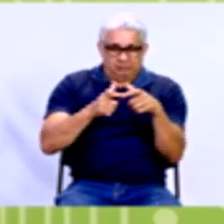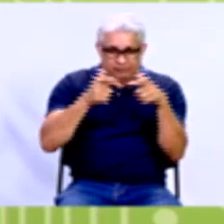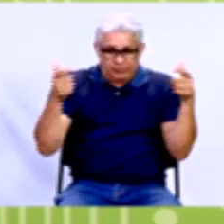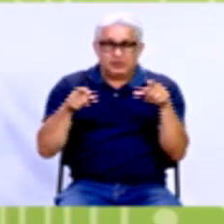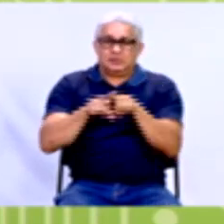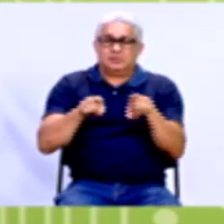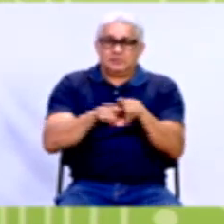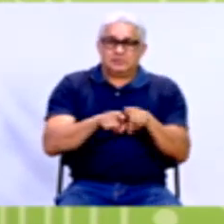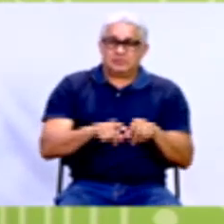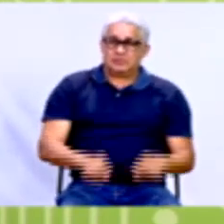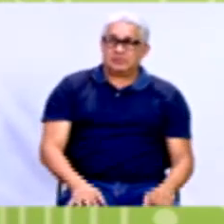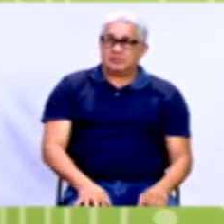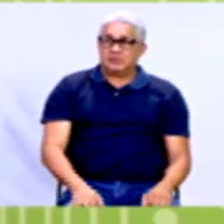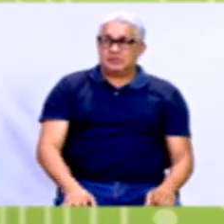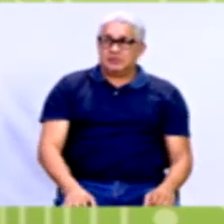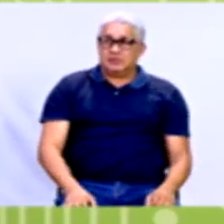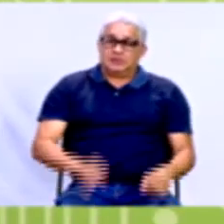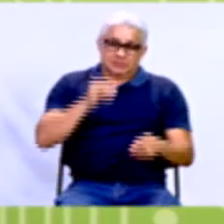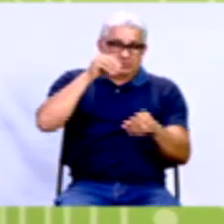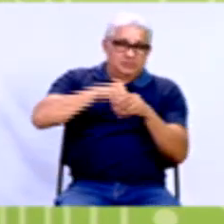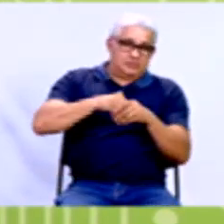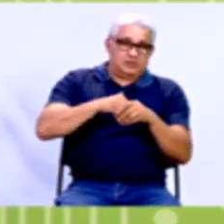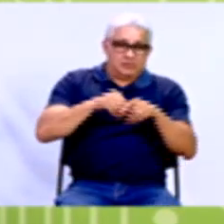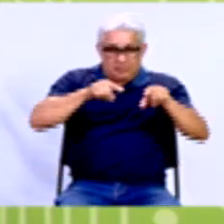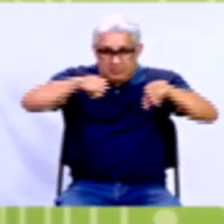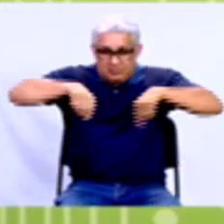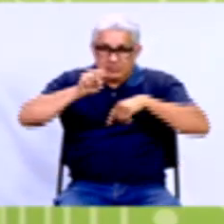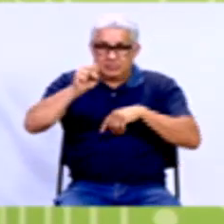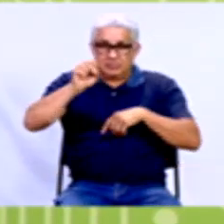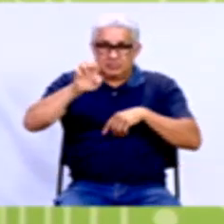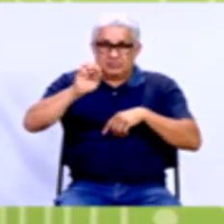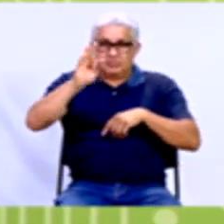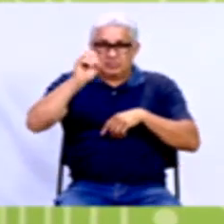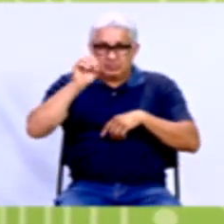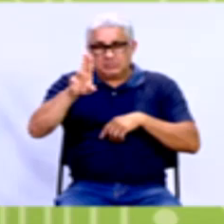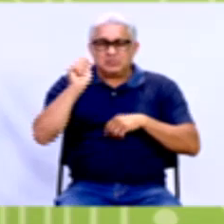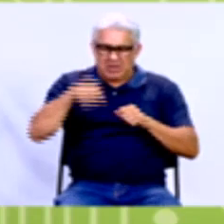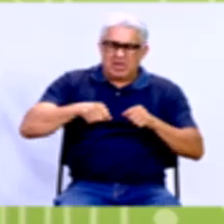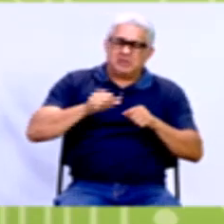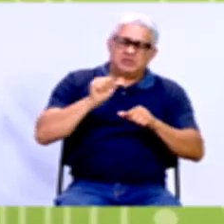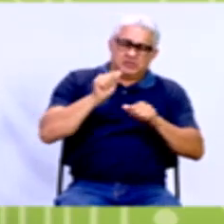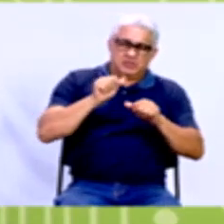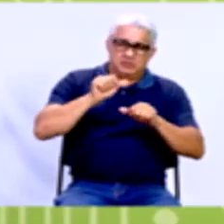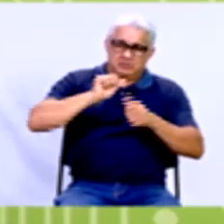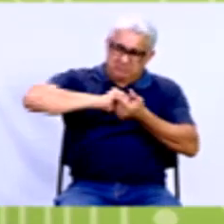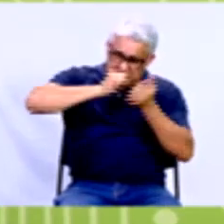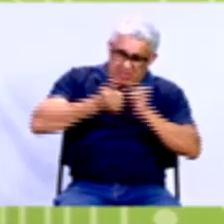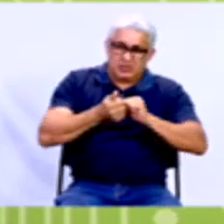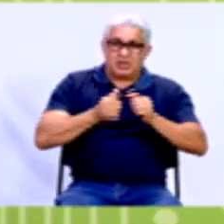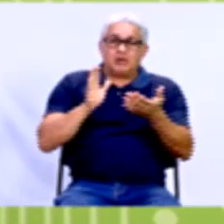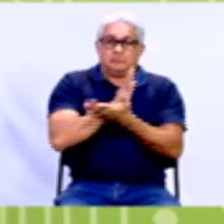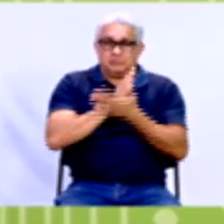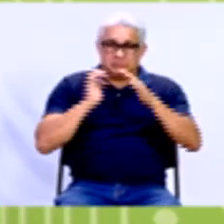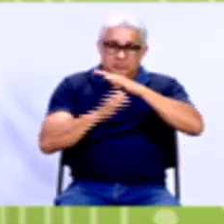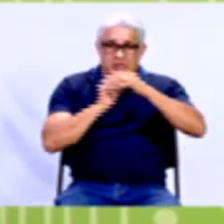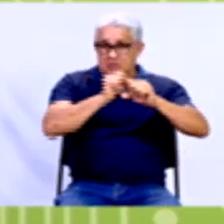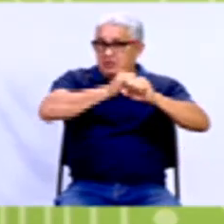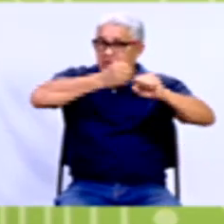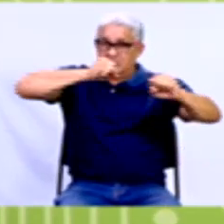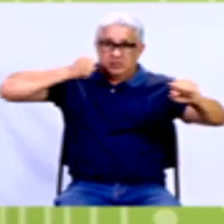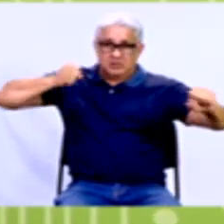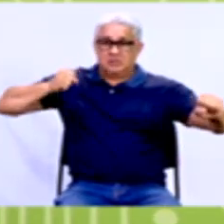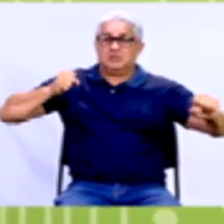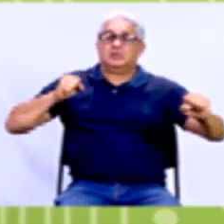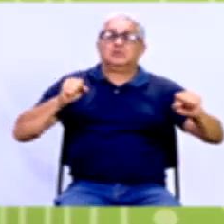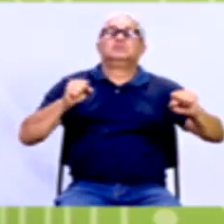muitas vezes, tá dentro do nosso setor, a gente pode fazer melhorias dentro do nosso setor, tem empresas que são muito grandes, cada